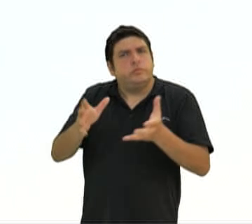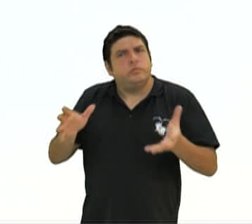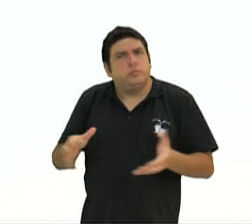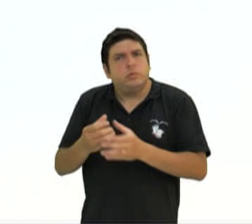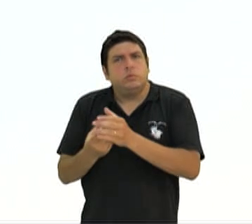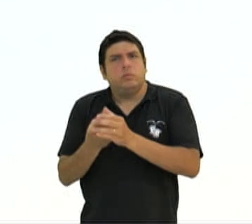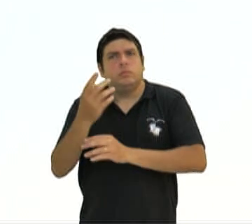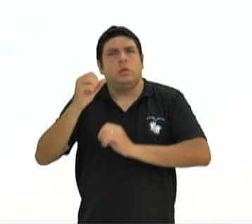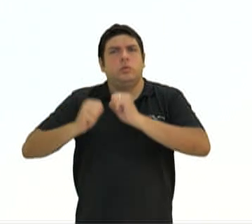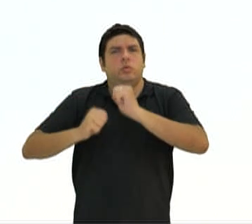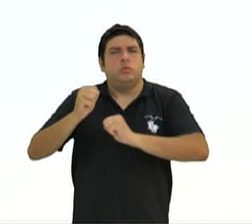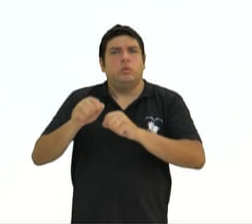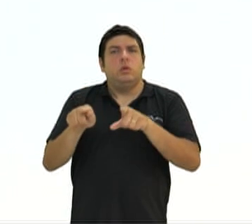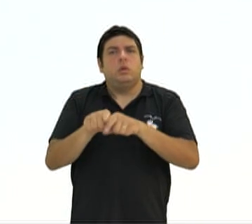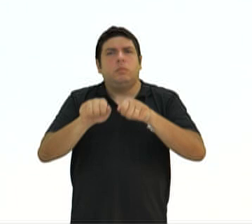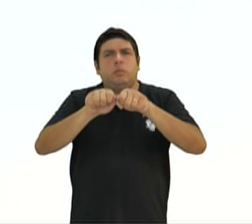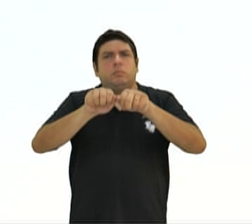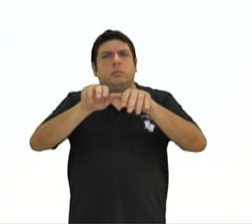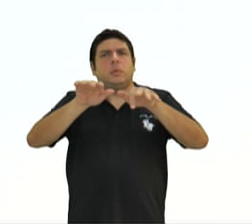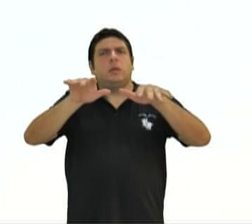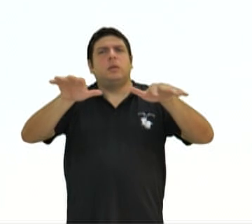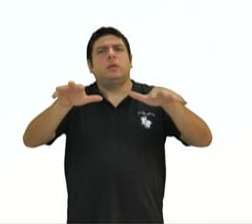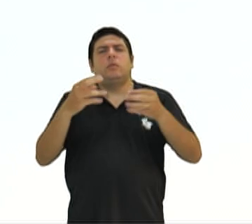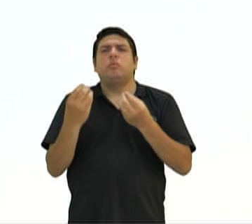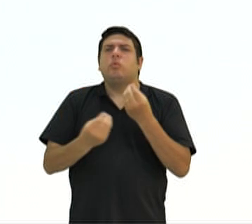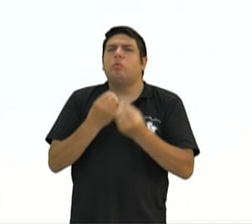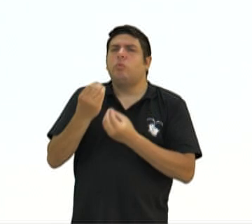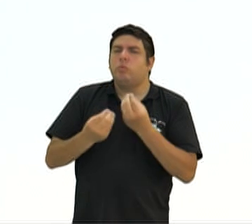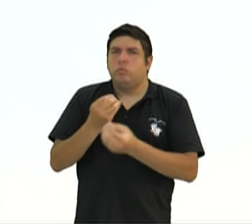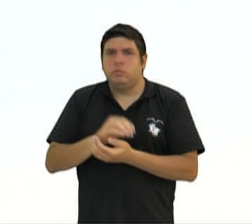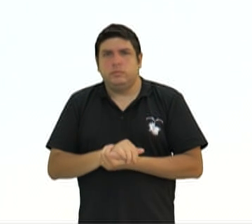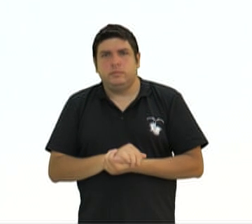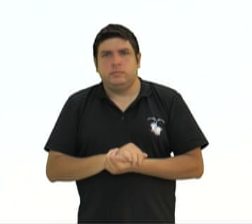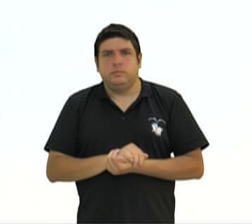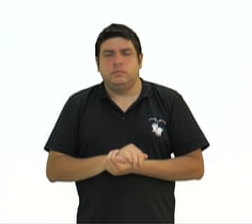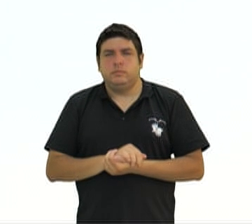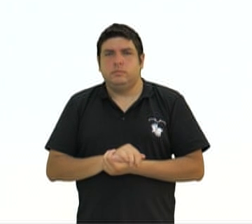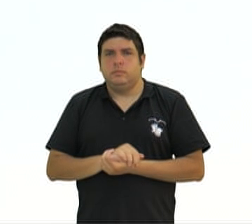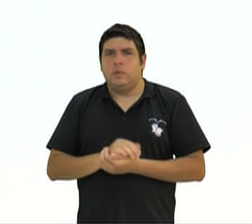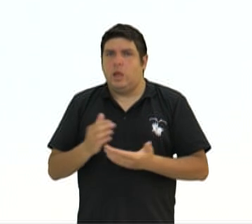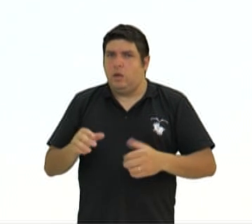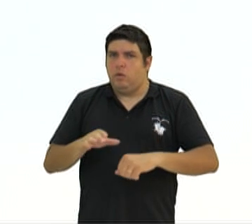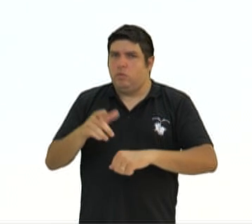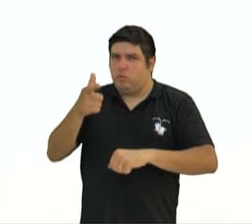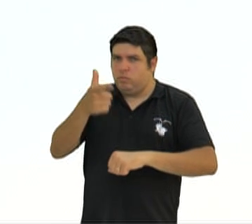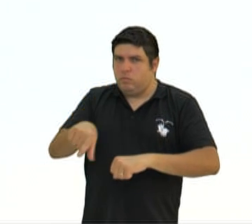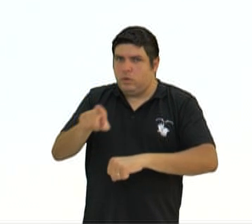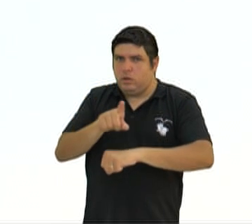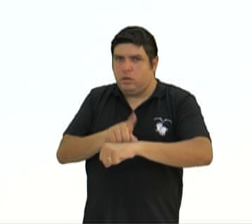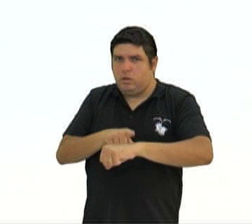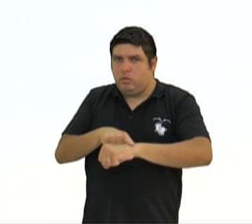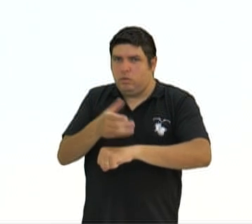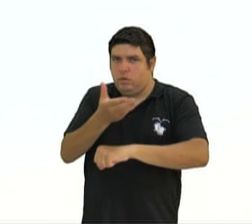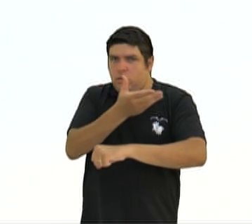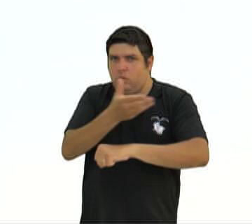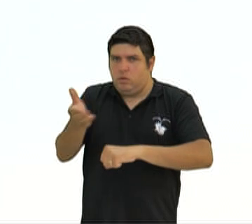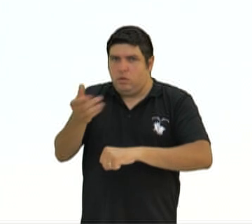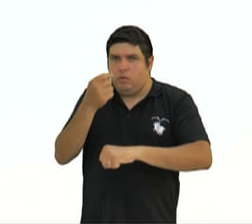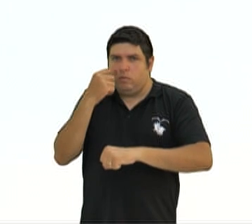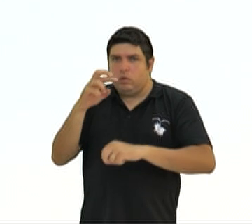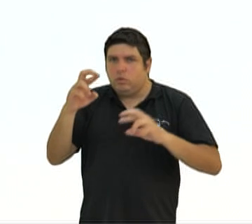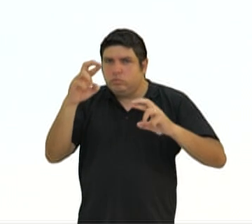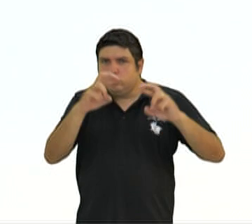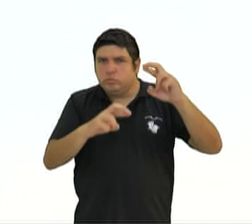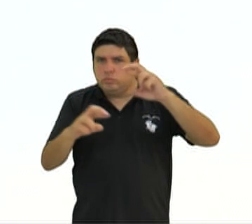diminuir essa concentração industrial. Então, vou deixar mais um minutinho agora com as questões que vocês copiaram no caderno, o gráfico, para que